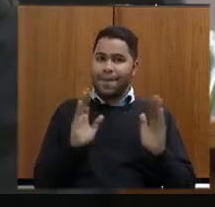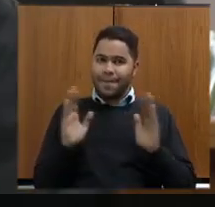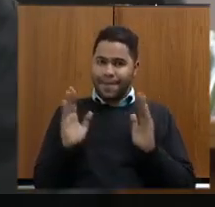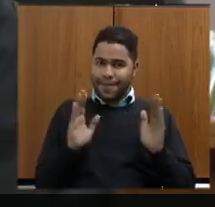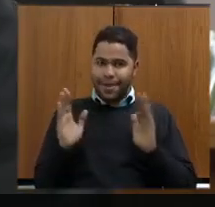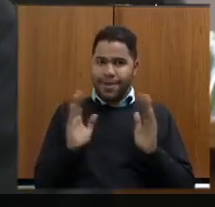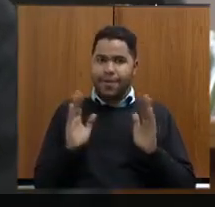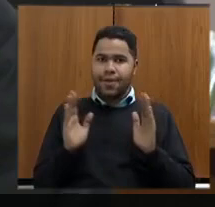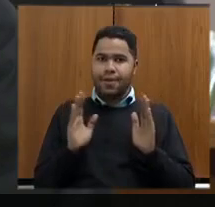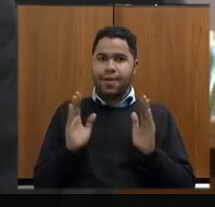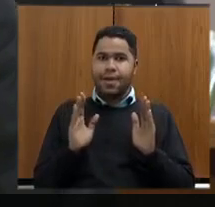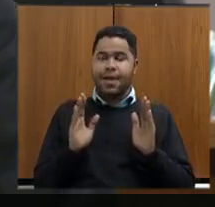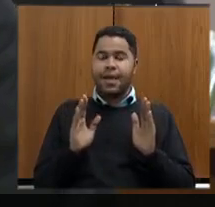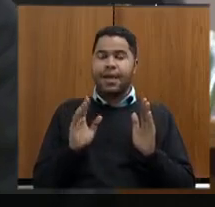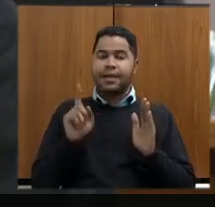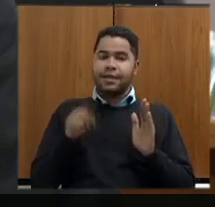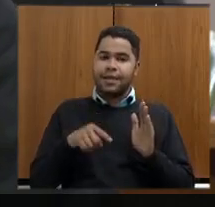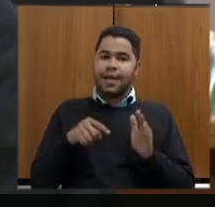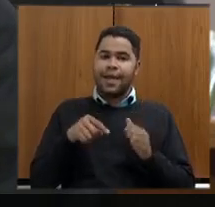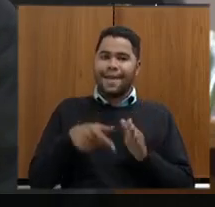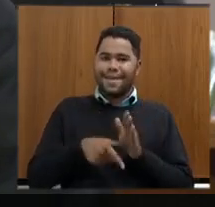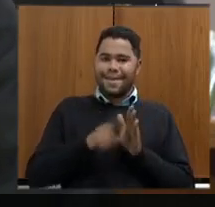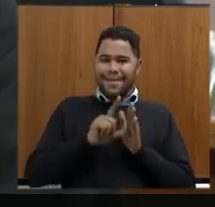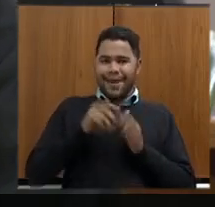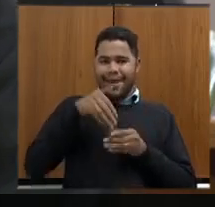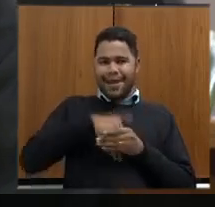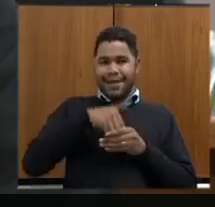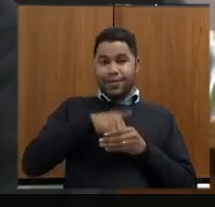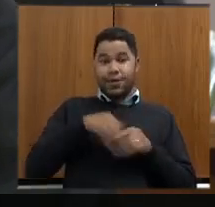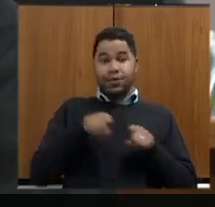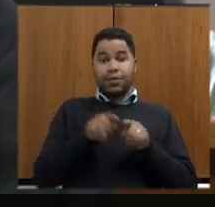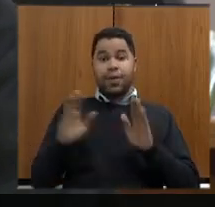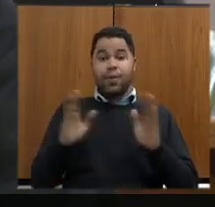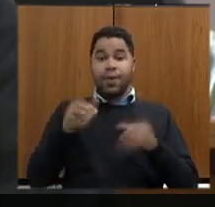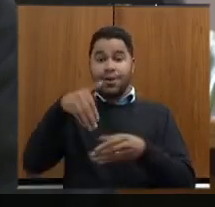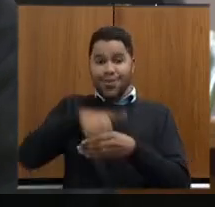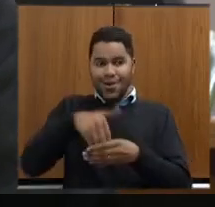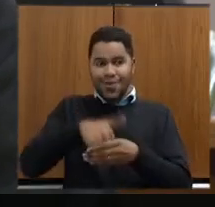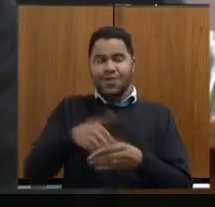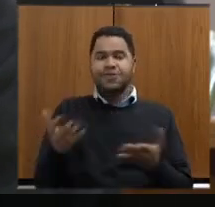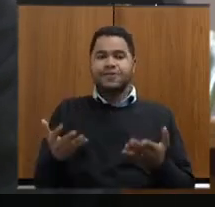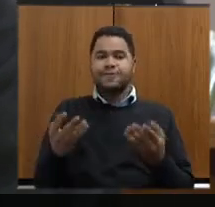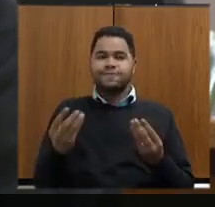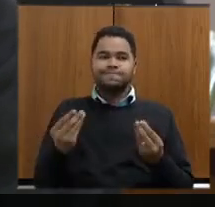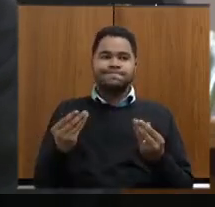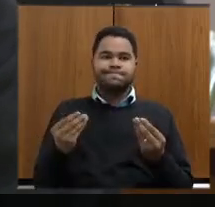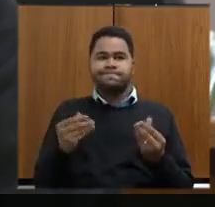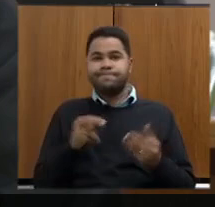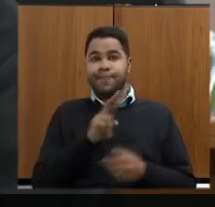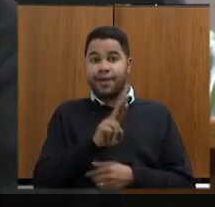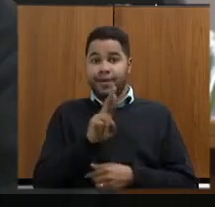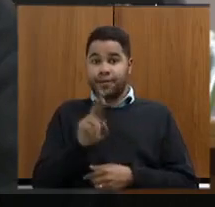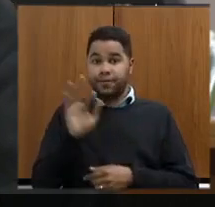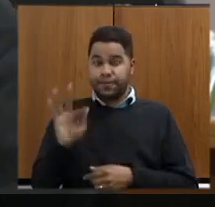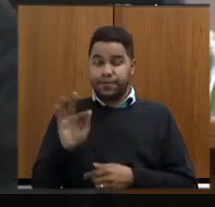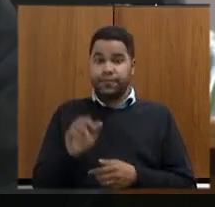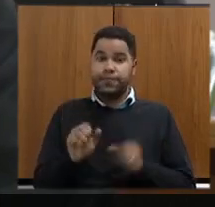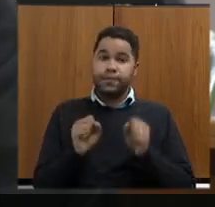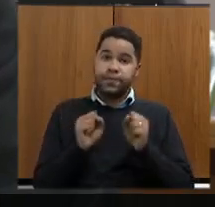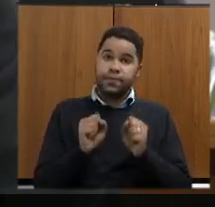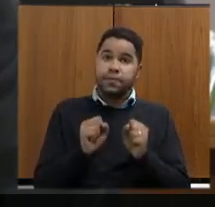é pré-eleitoral e eleitoral é a parte amarga do plano de recuperação fiscal